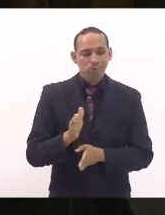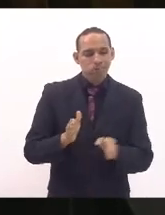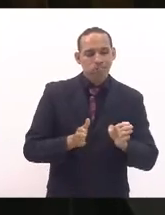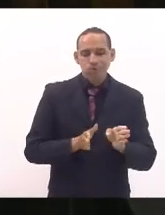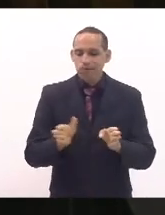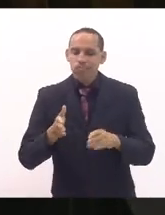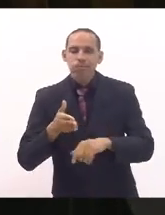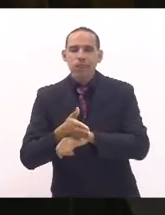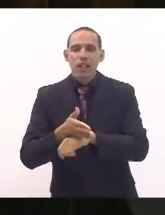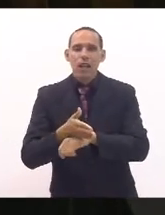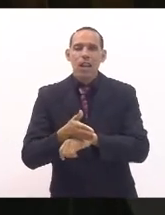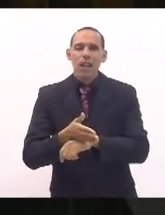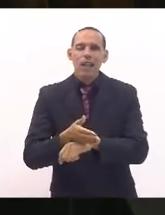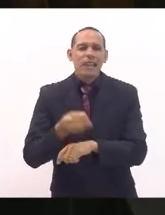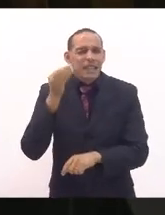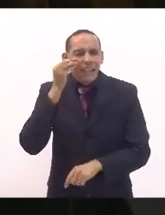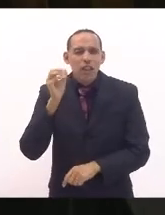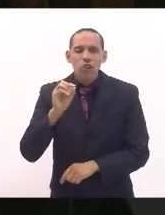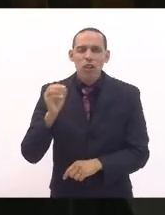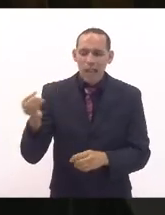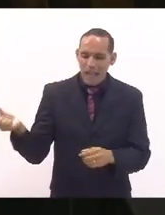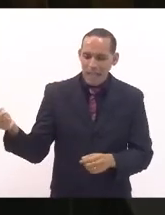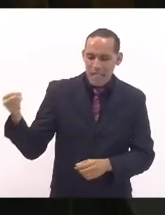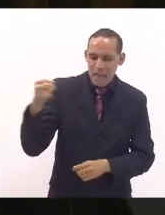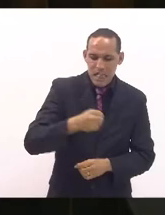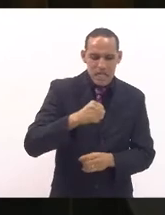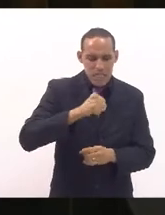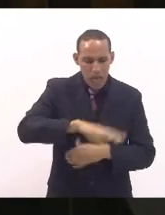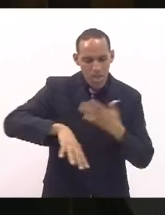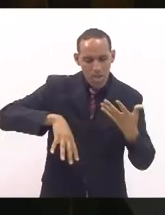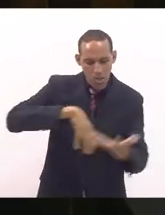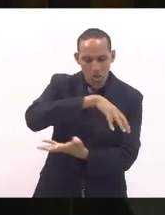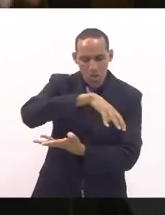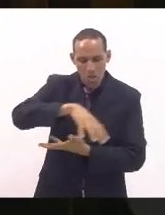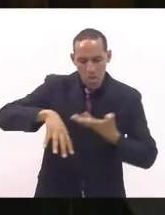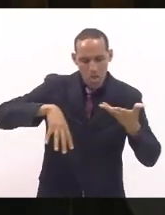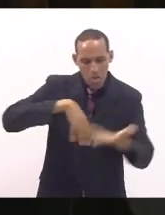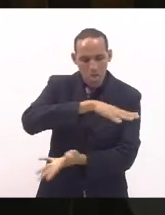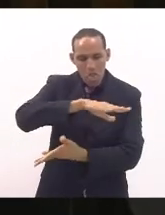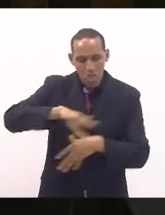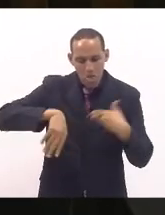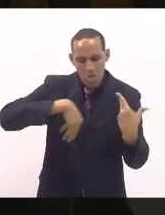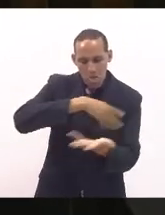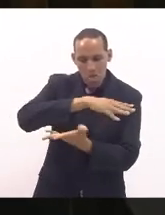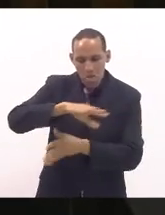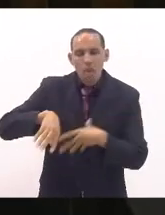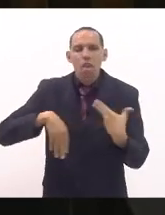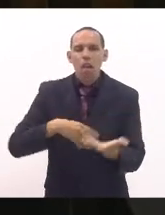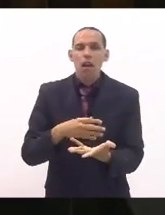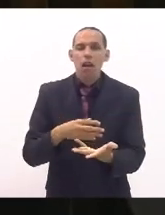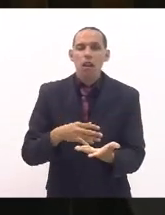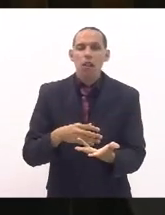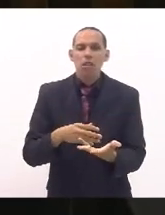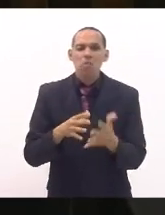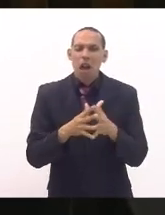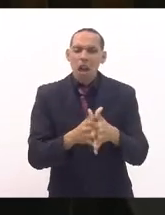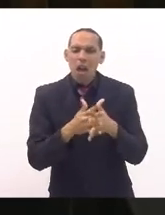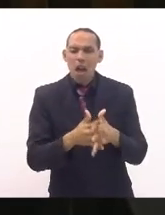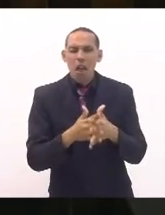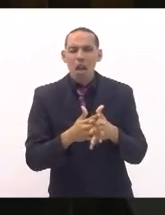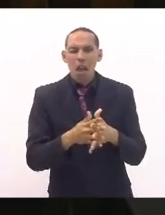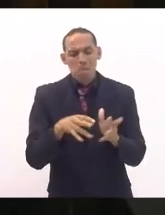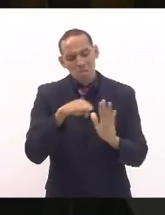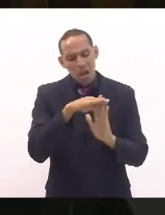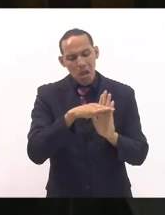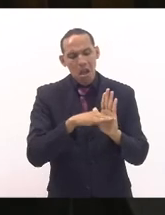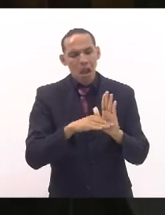tentando trazer sempre a balbúrdia, a baderna, a confusão, as pautas que nada edificam o Rio de